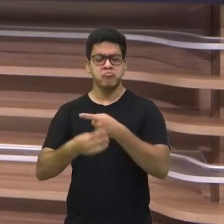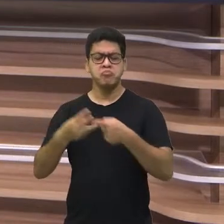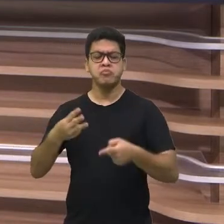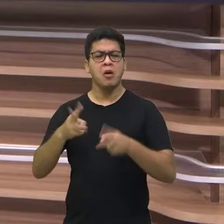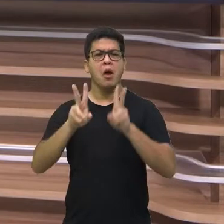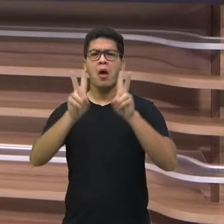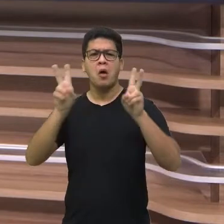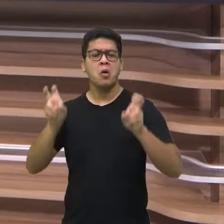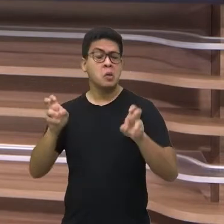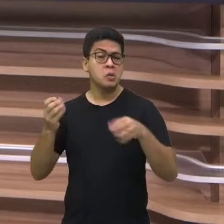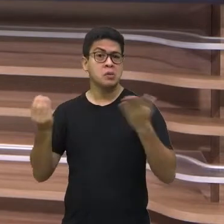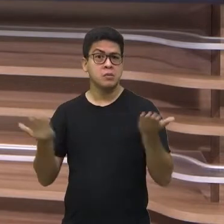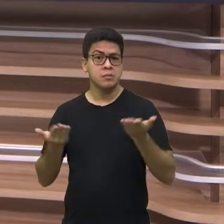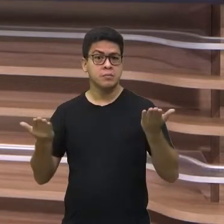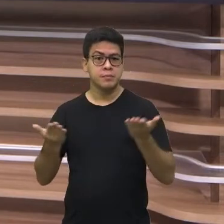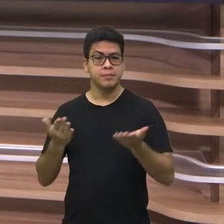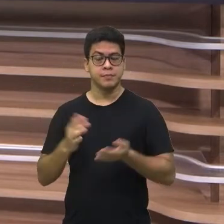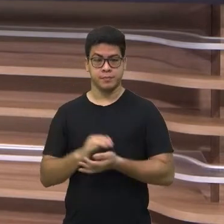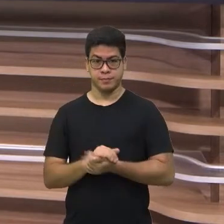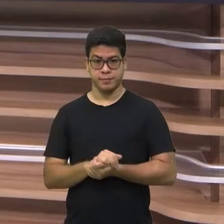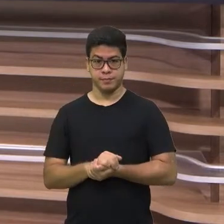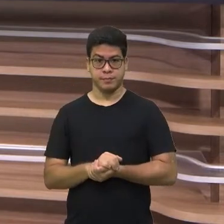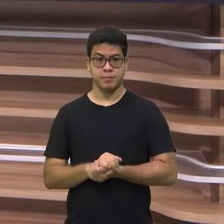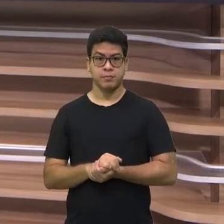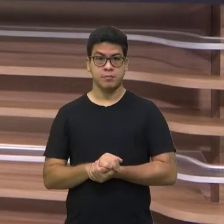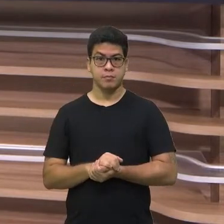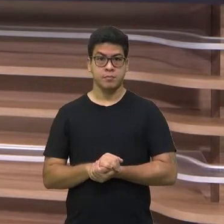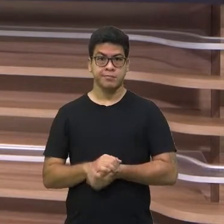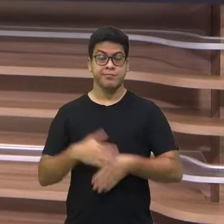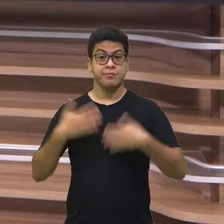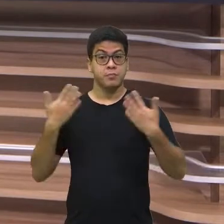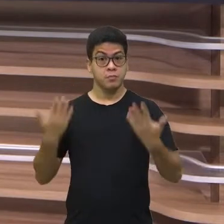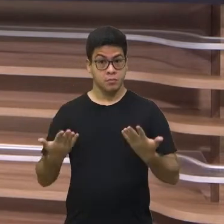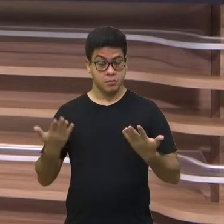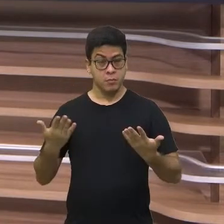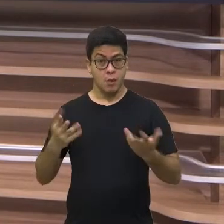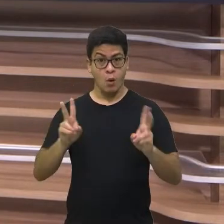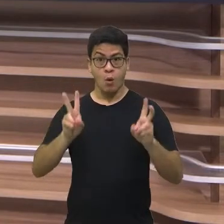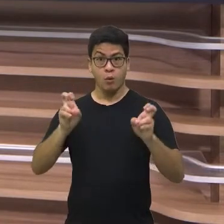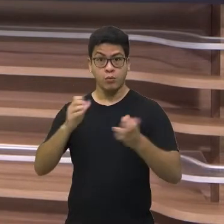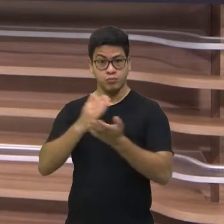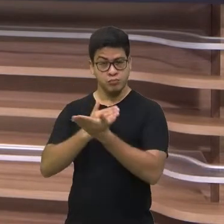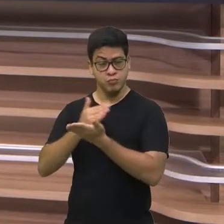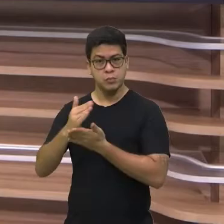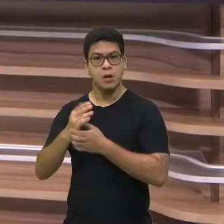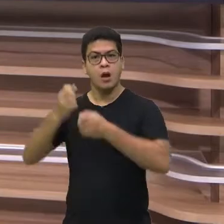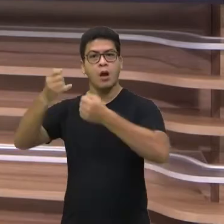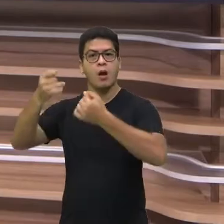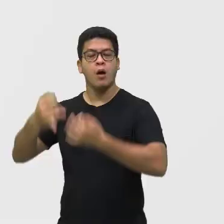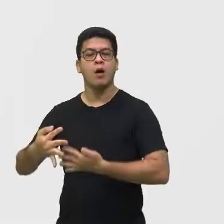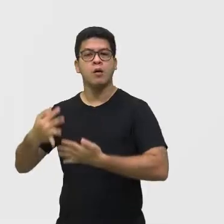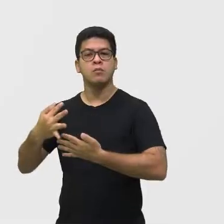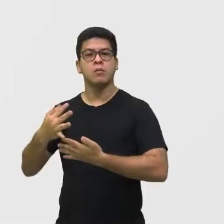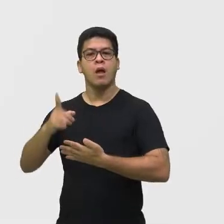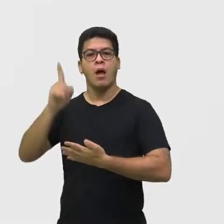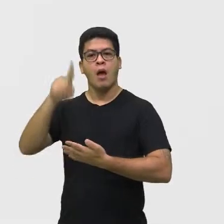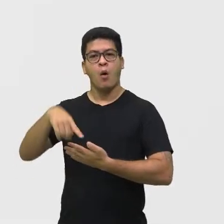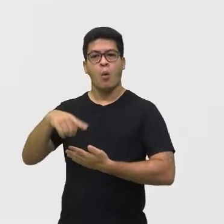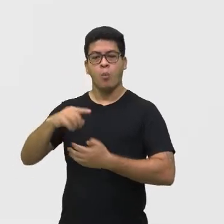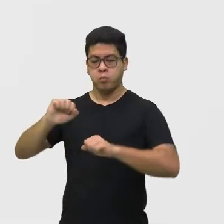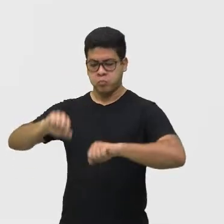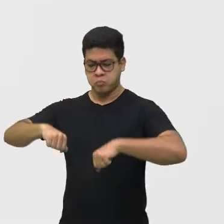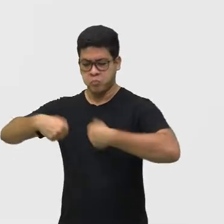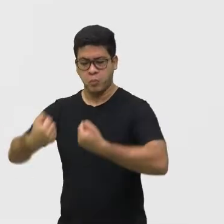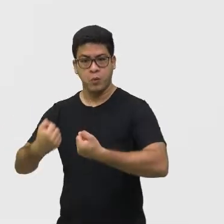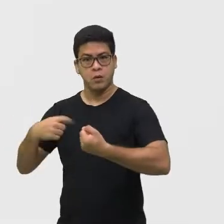para discutir nessa aula 153. Vamos começar então falando sobre o potencial elétrico. Potencial